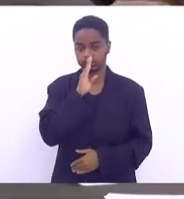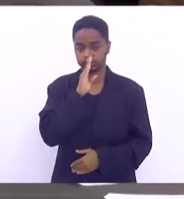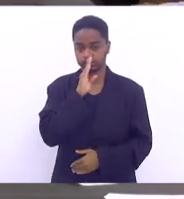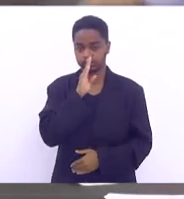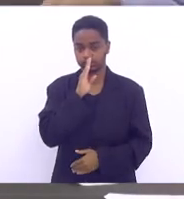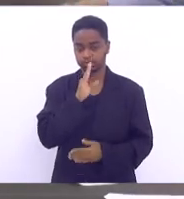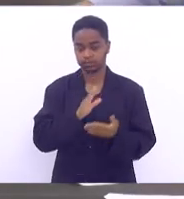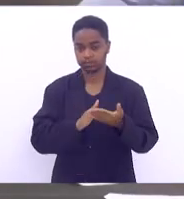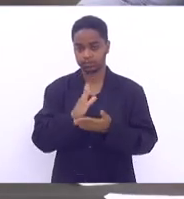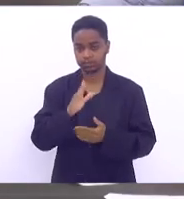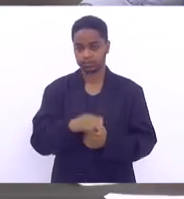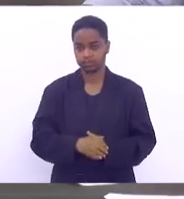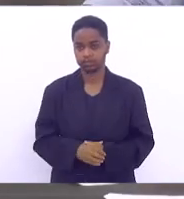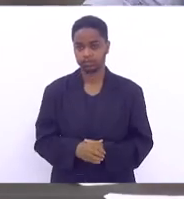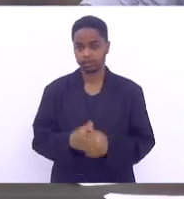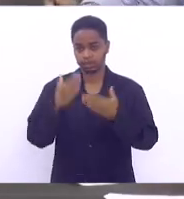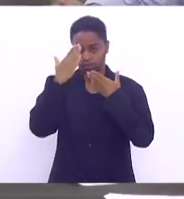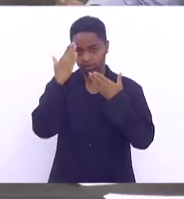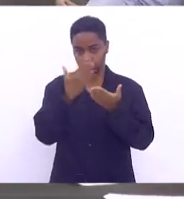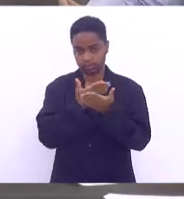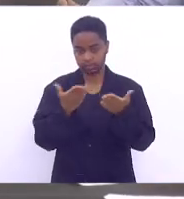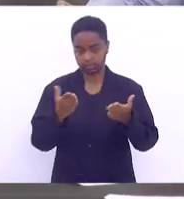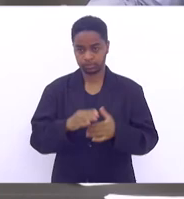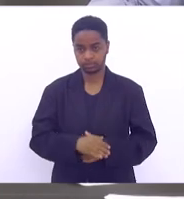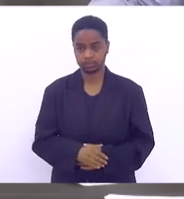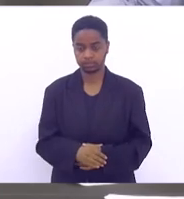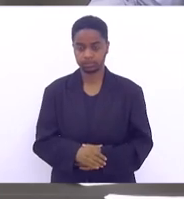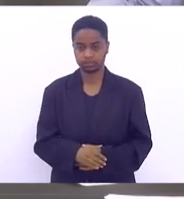estão, aprovado. Obrigado, deputado Luiz Paulo.